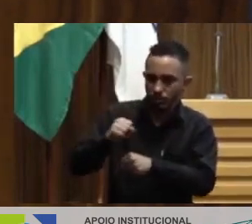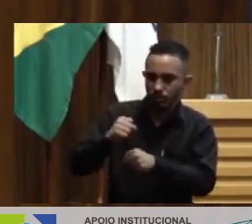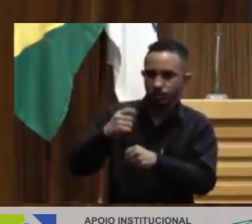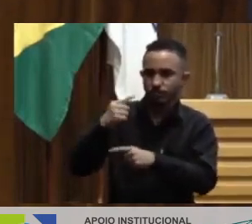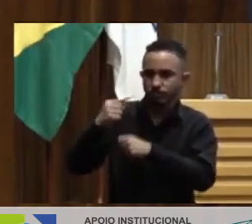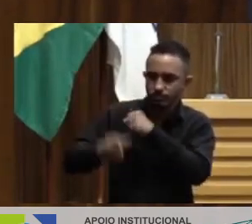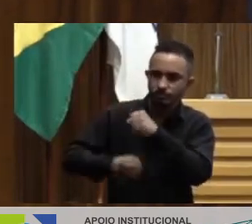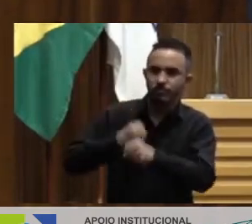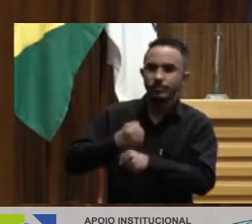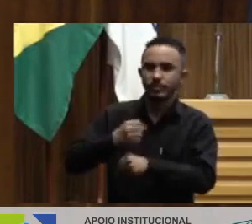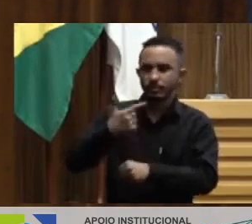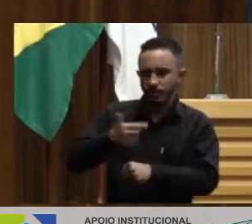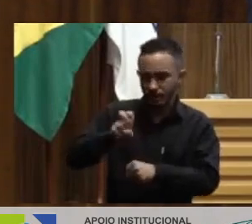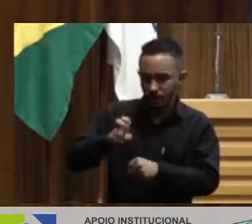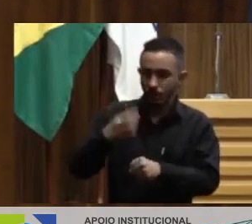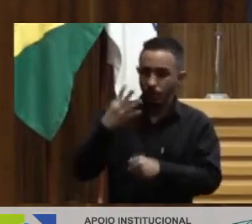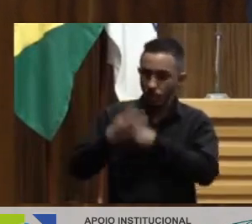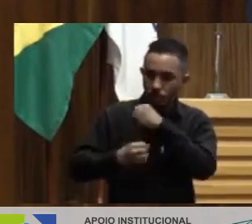em 4 anos,